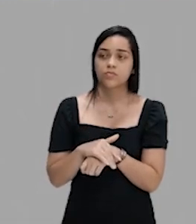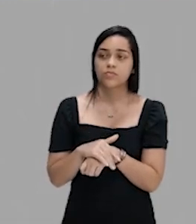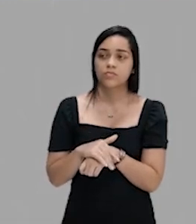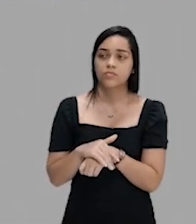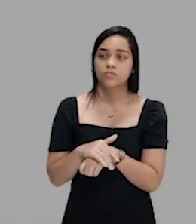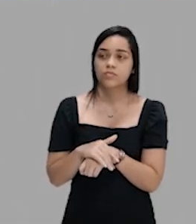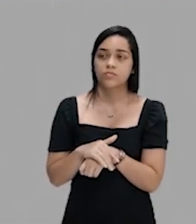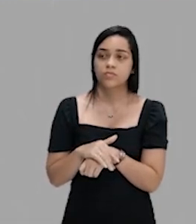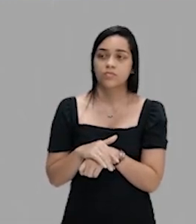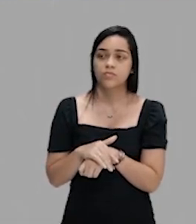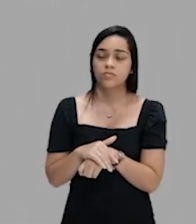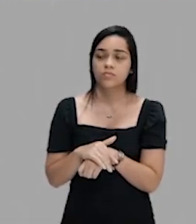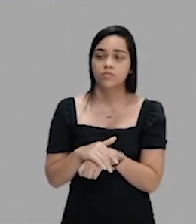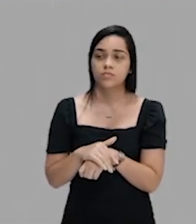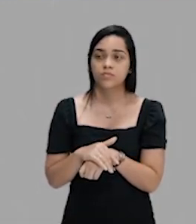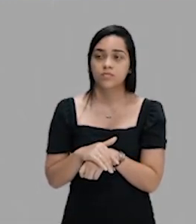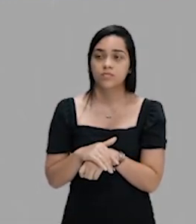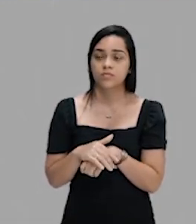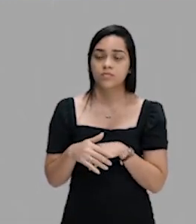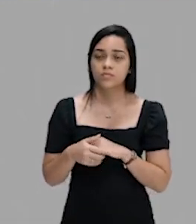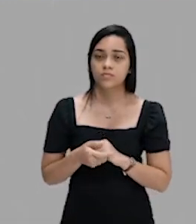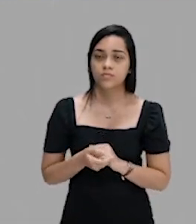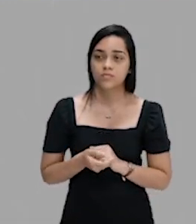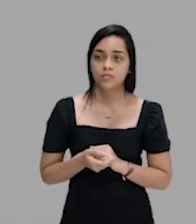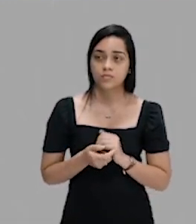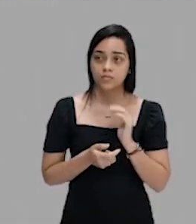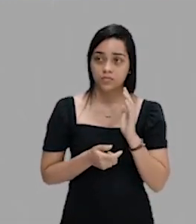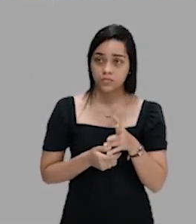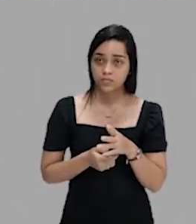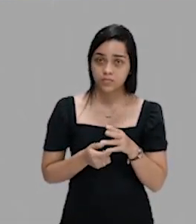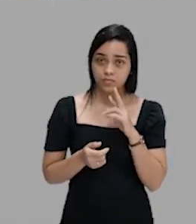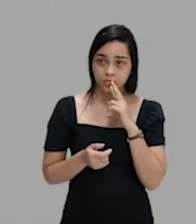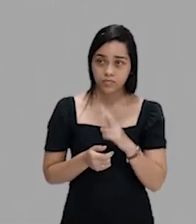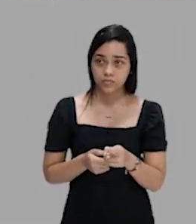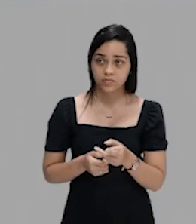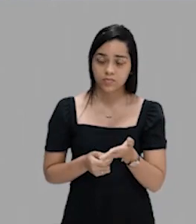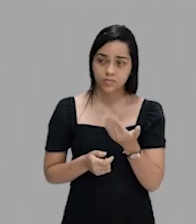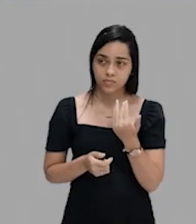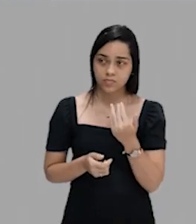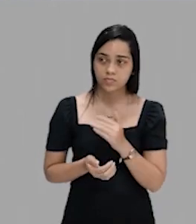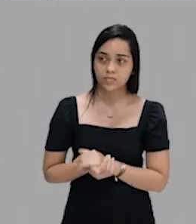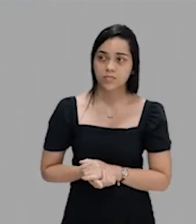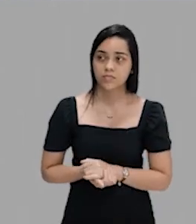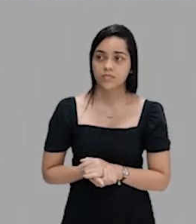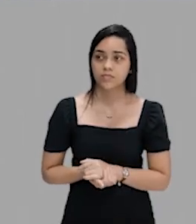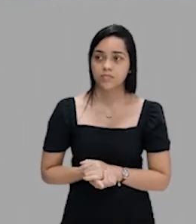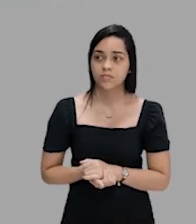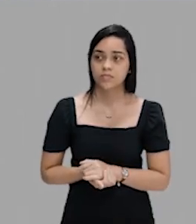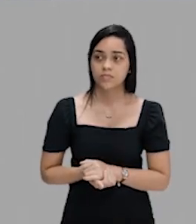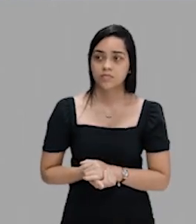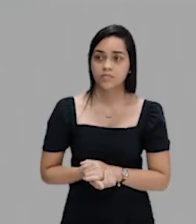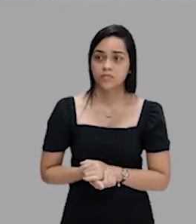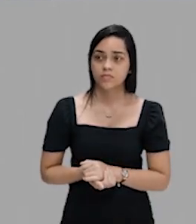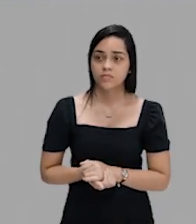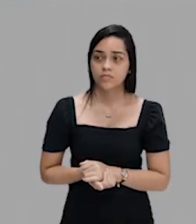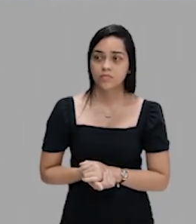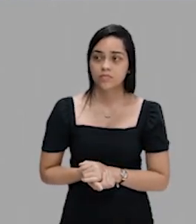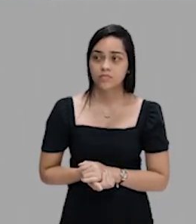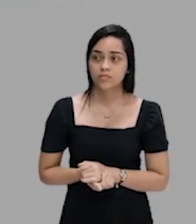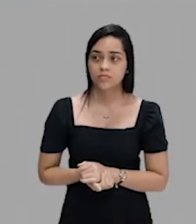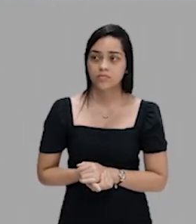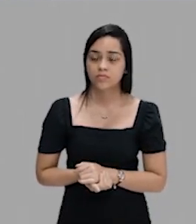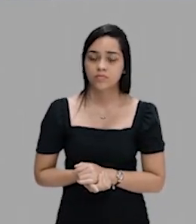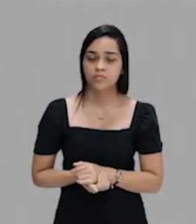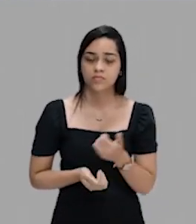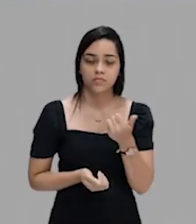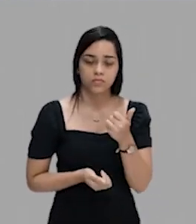sendo exibida tá sendo reprisada Já respondeu Vamos para o gabarito A B C e D respectivamente